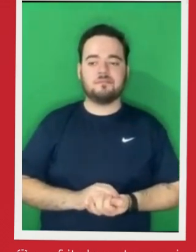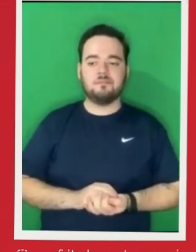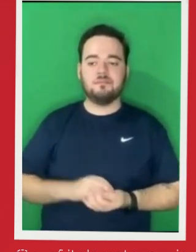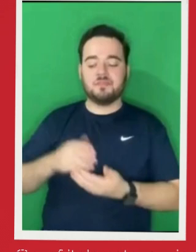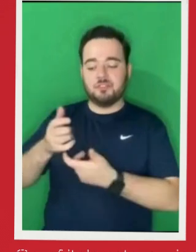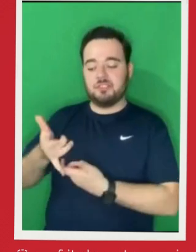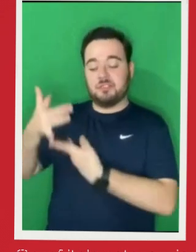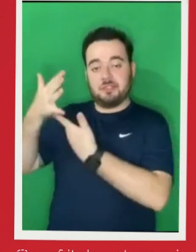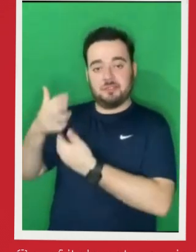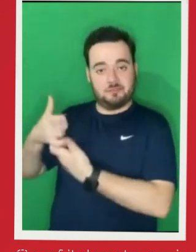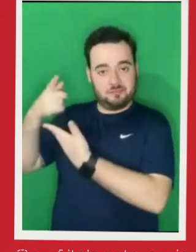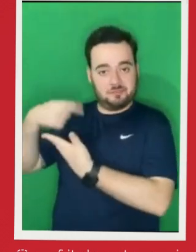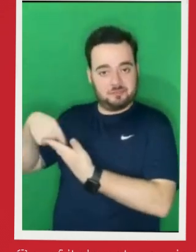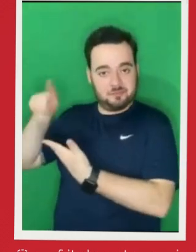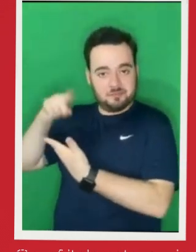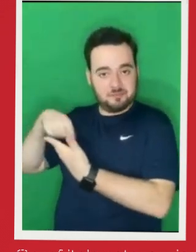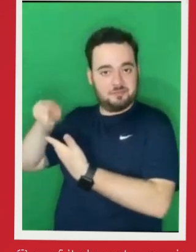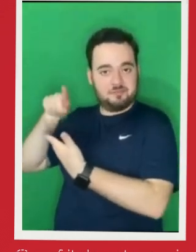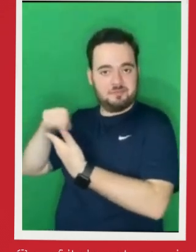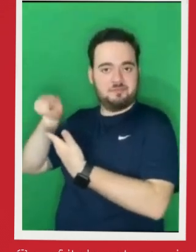Vou descer mais, tá?